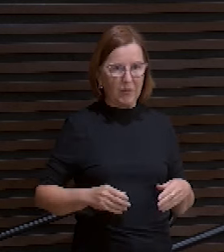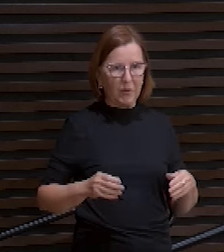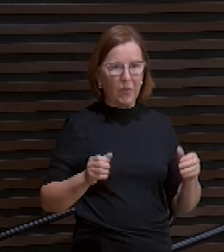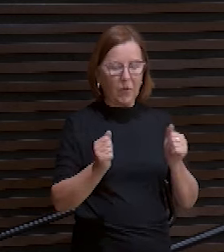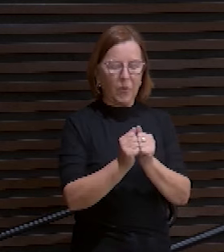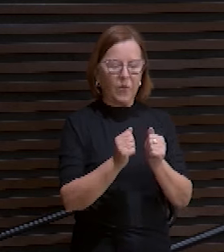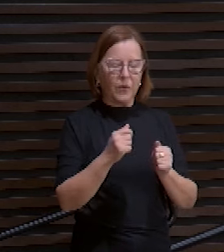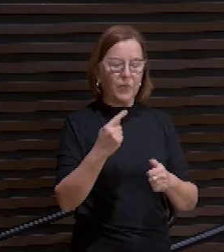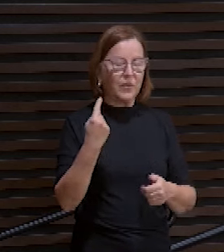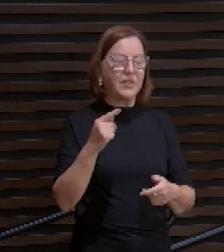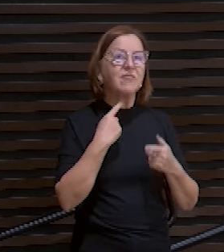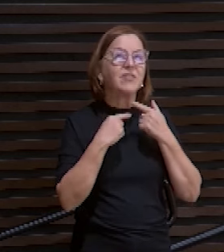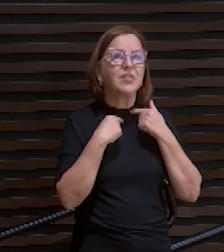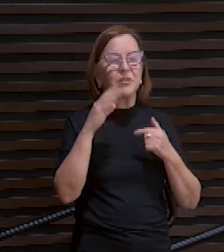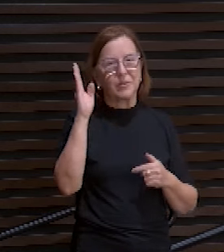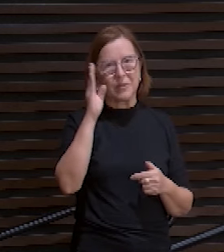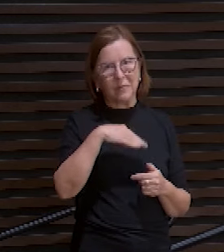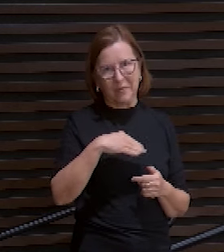concupiscências